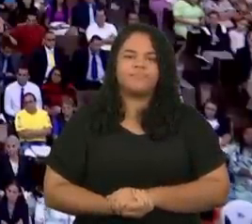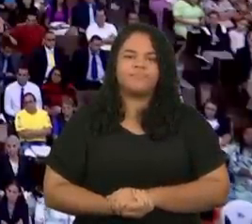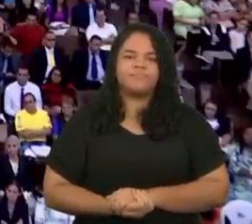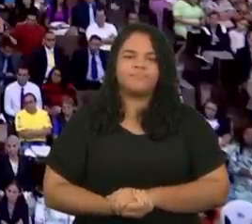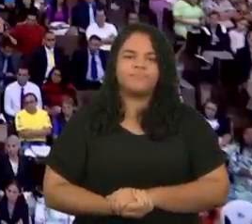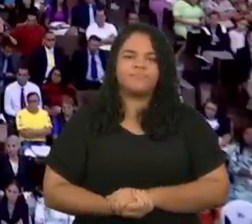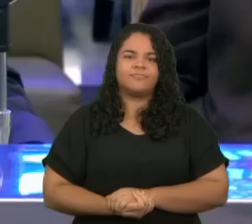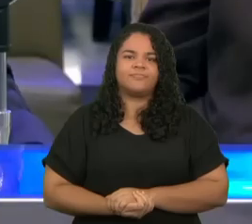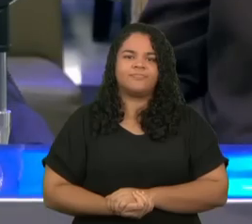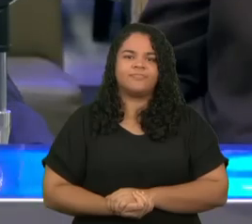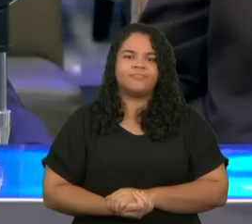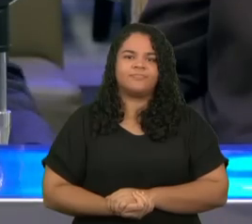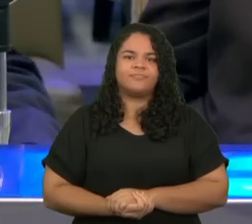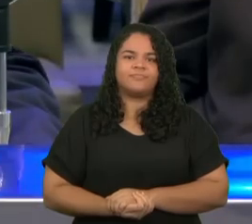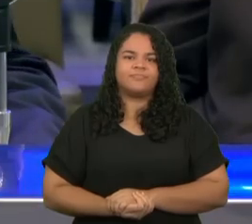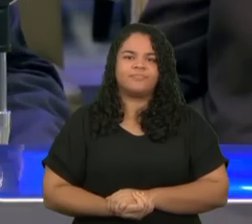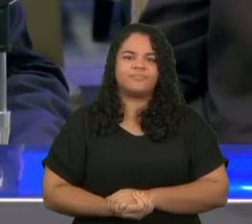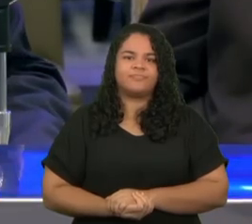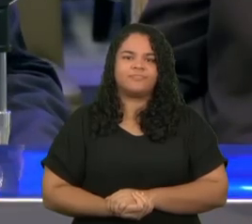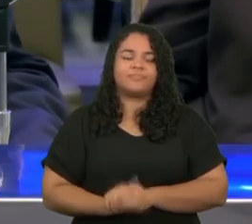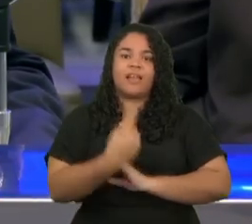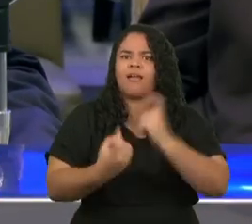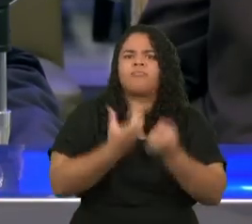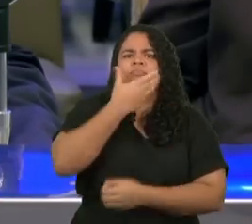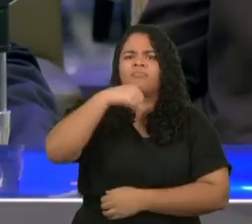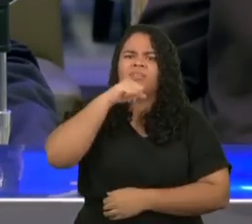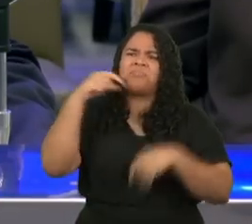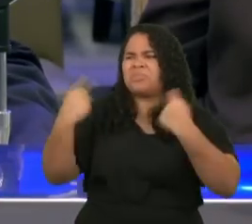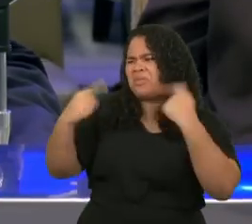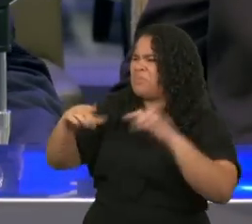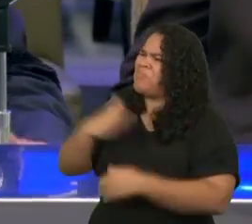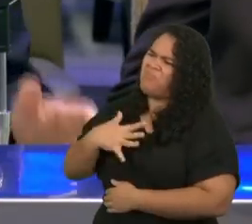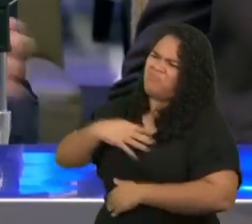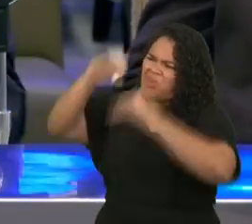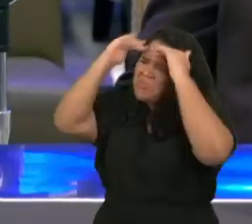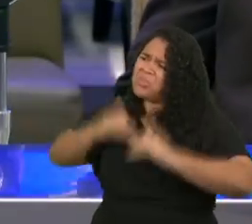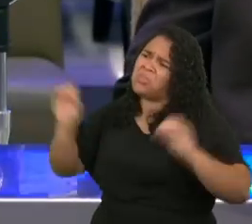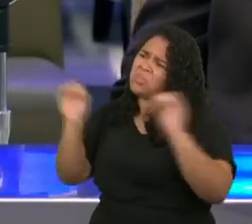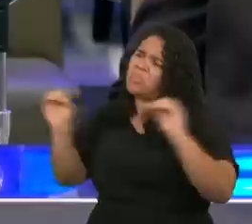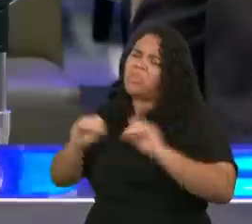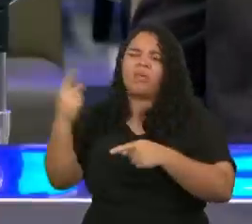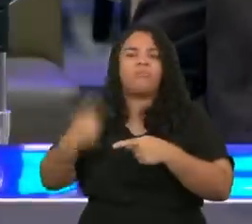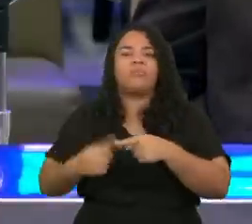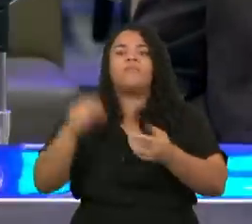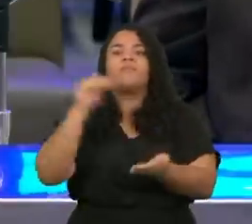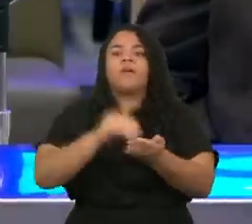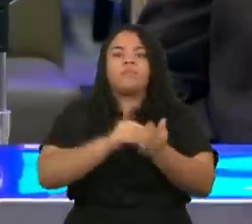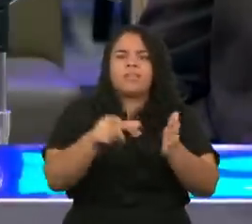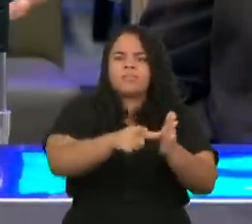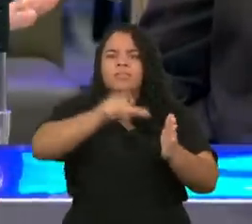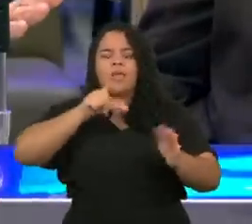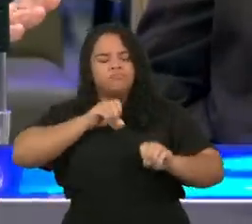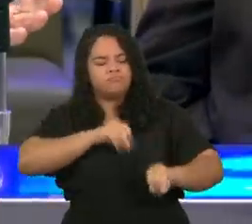Ah mas ele não obedece porque você não começou de cedo não começou a trabalhar cedo quando a planta é terra você começa